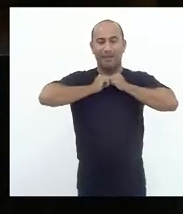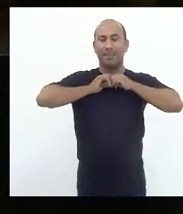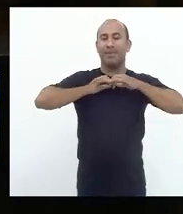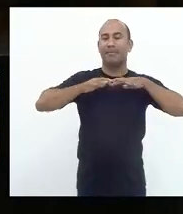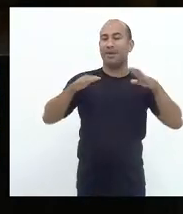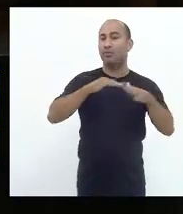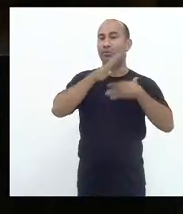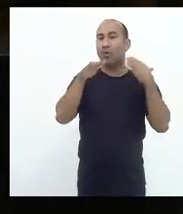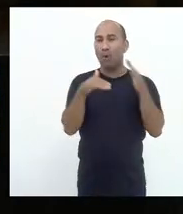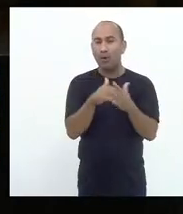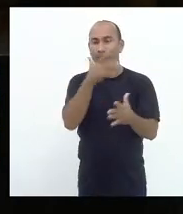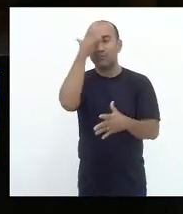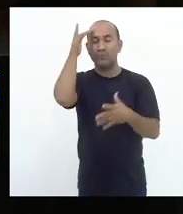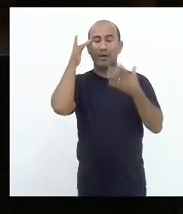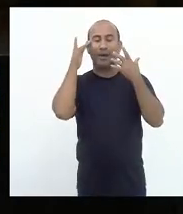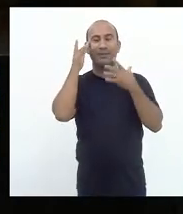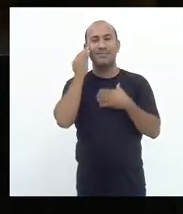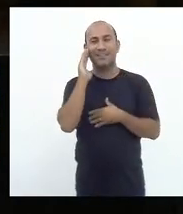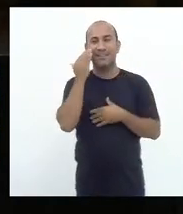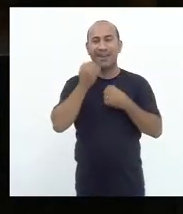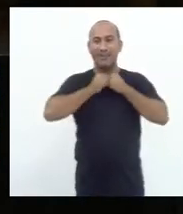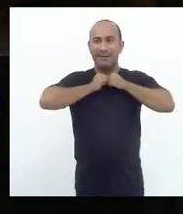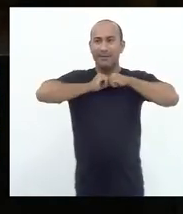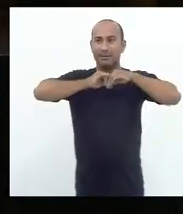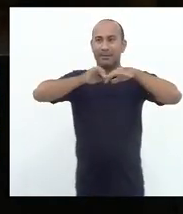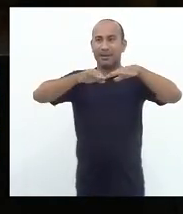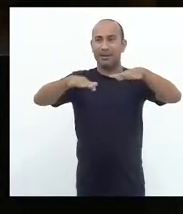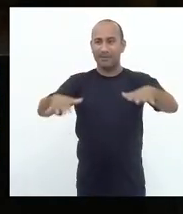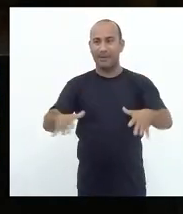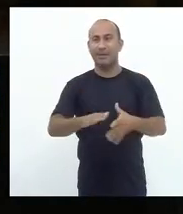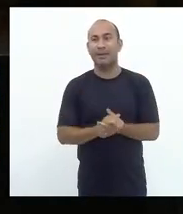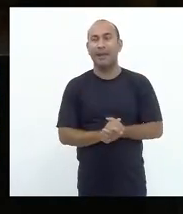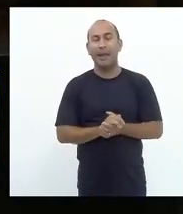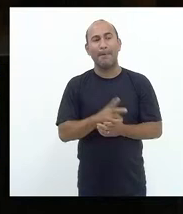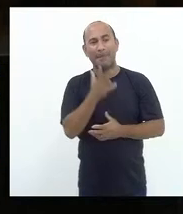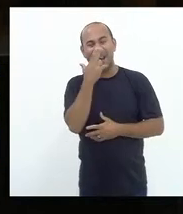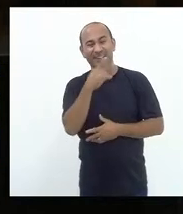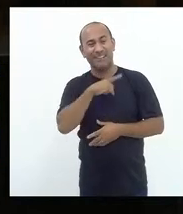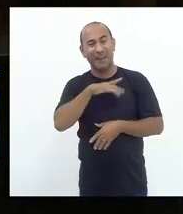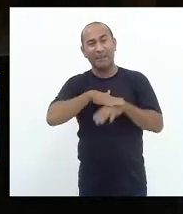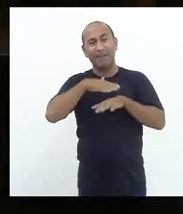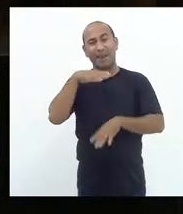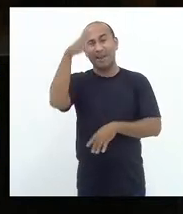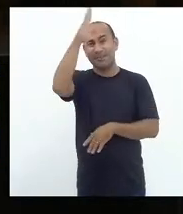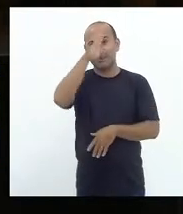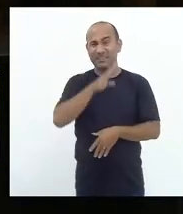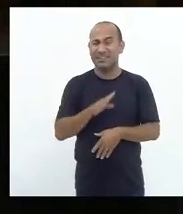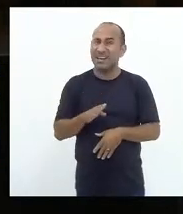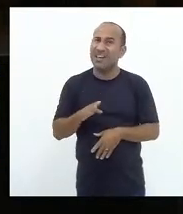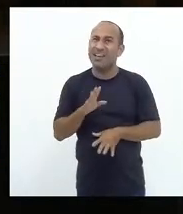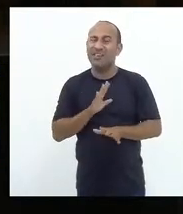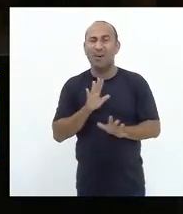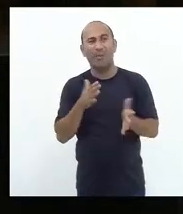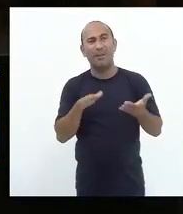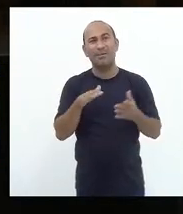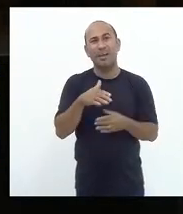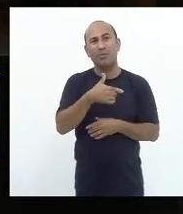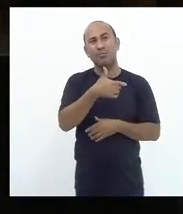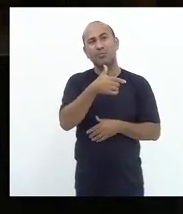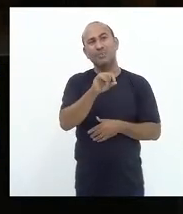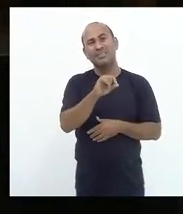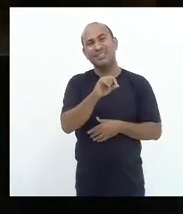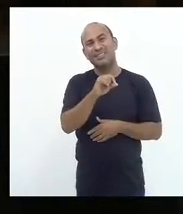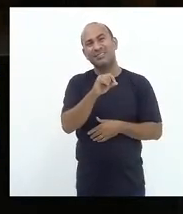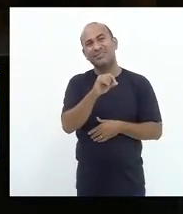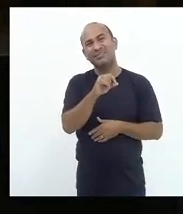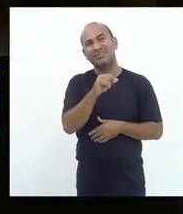de pandemia. Capaz de nós termos mais brasileiros. Somos aproximadamente aí 210 milhões